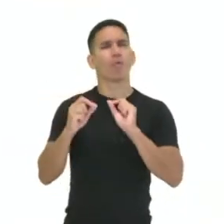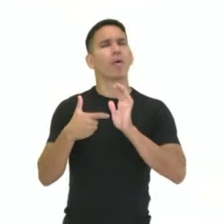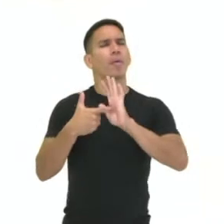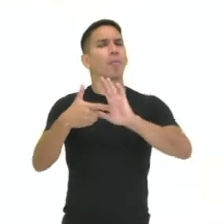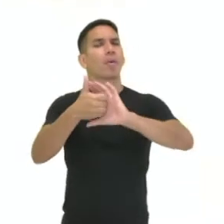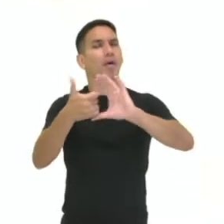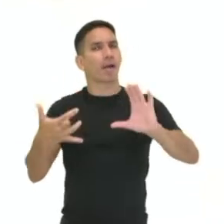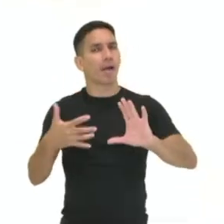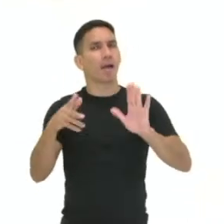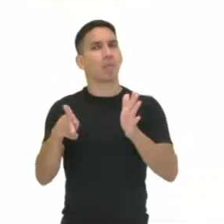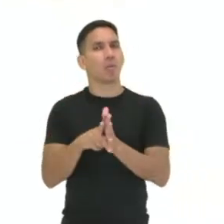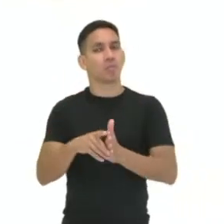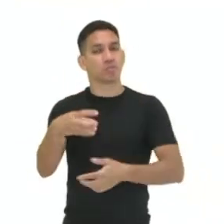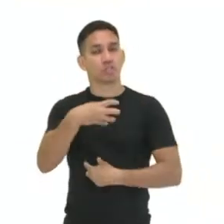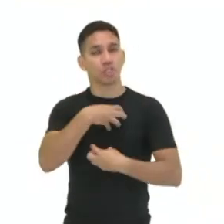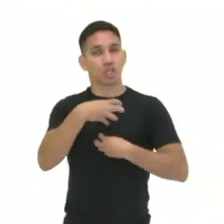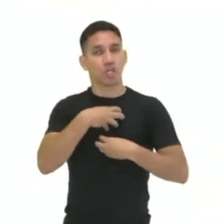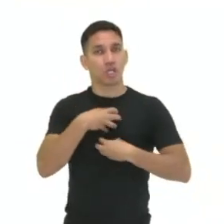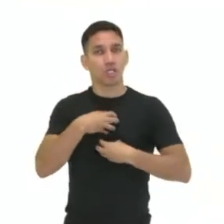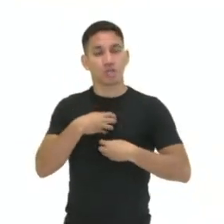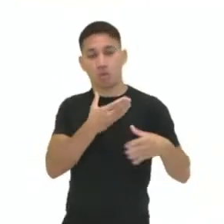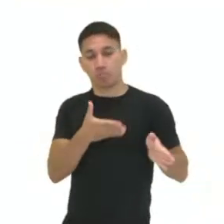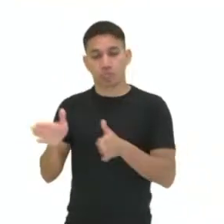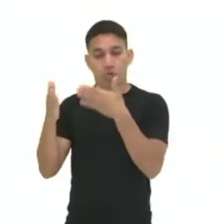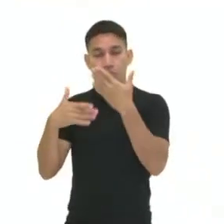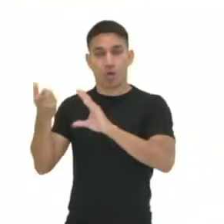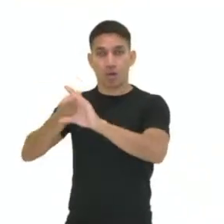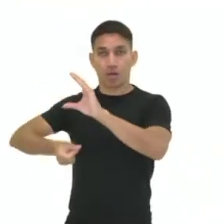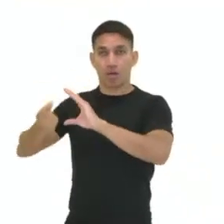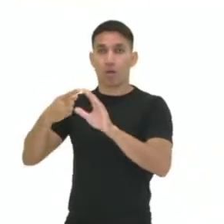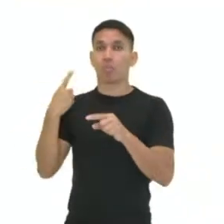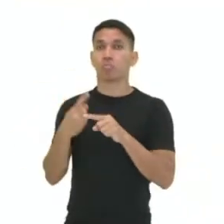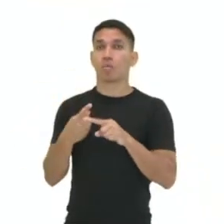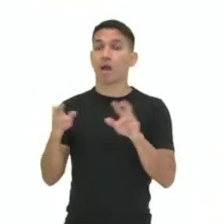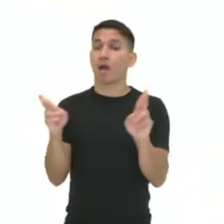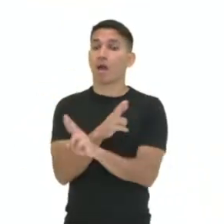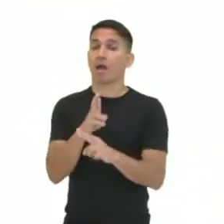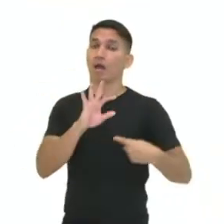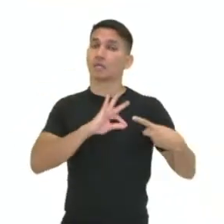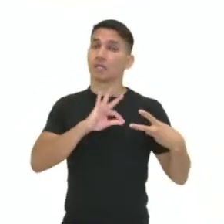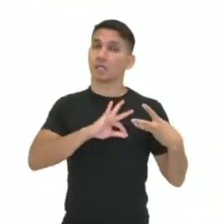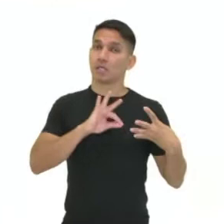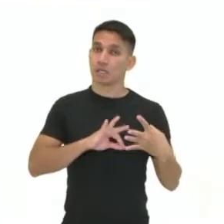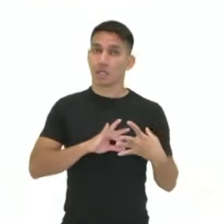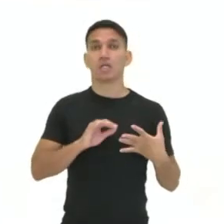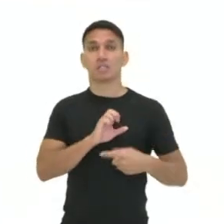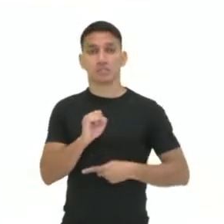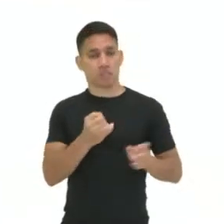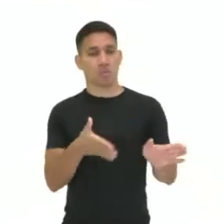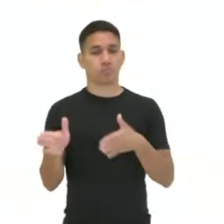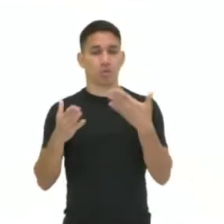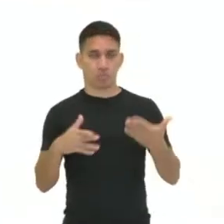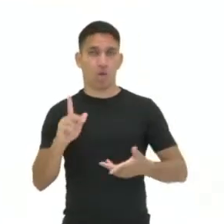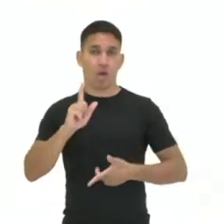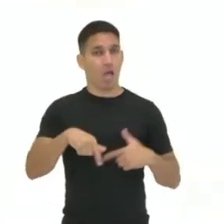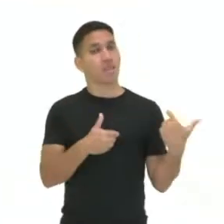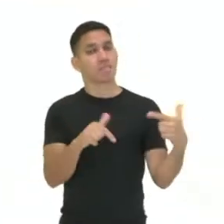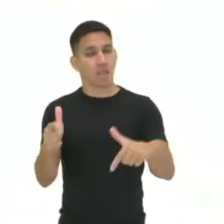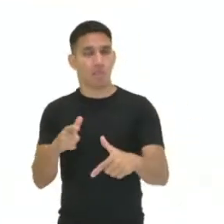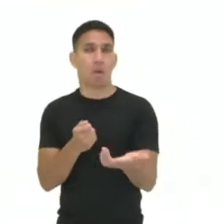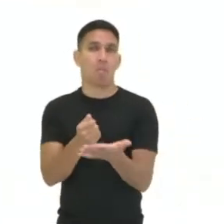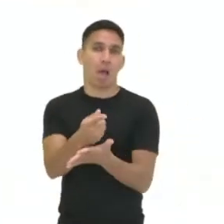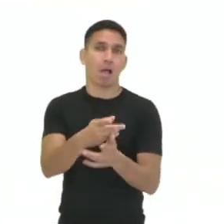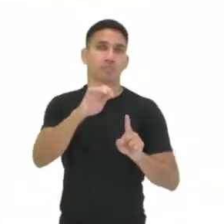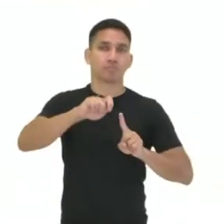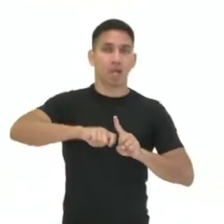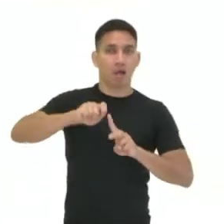caracteriza o modo de produção capitalista são as relações assalariadas de produção, o trabalho assalariado. Tais